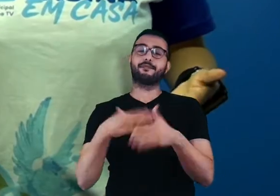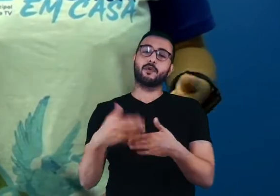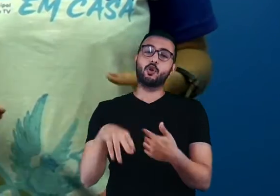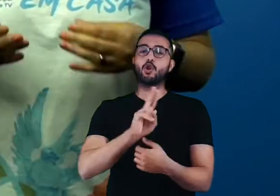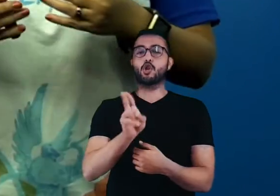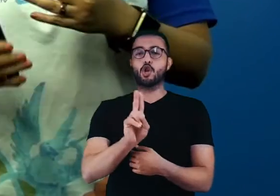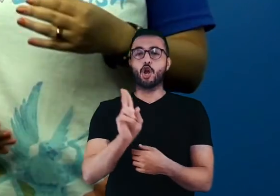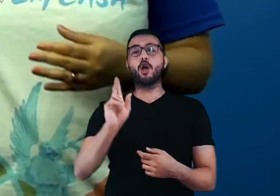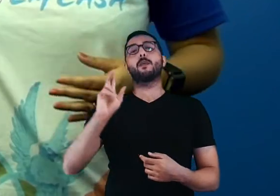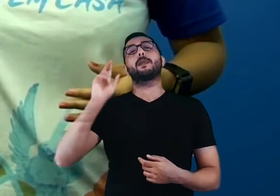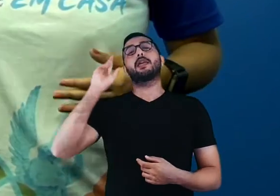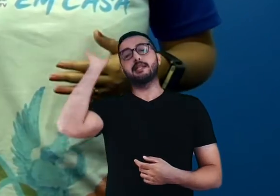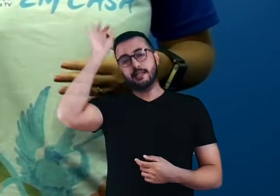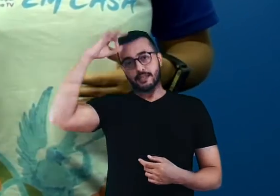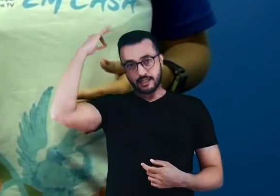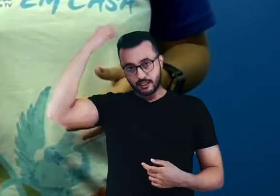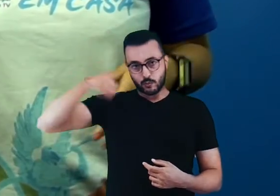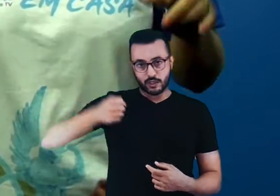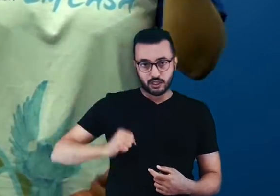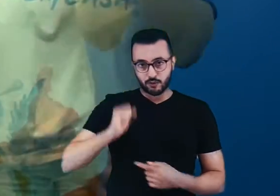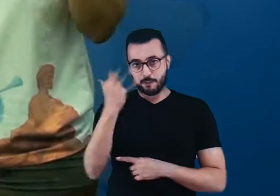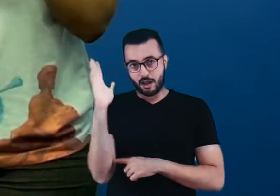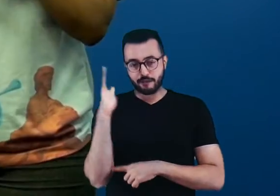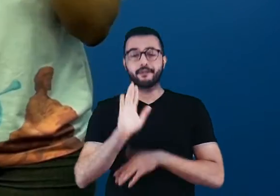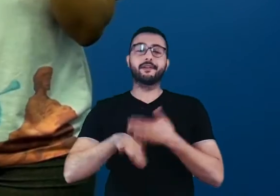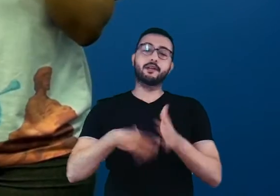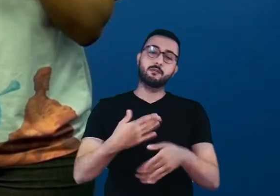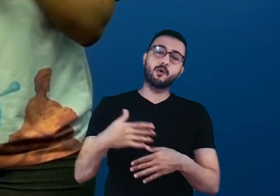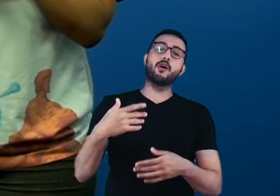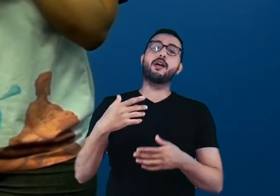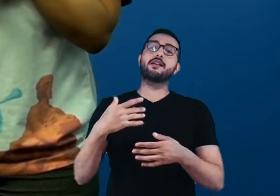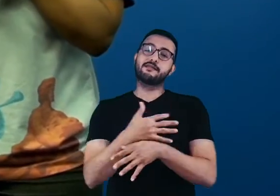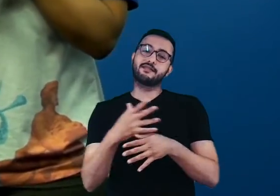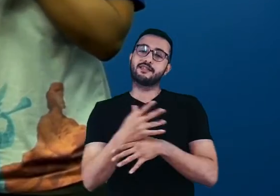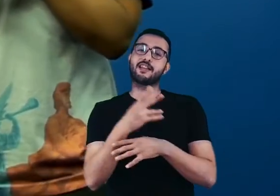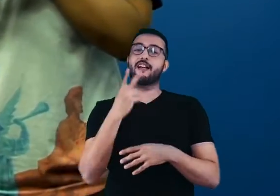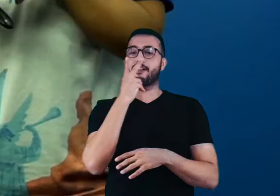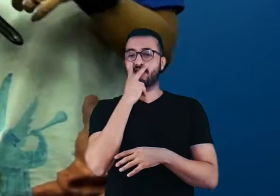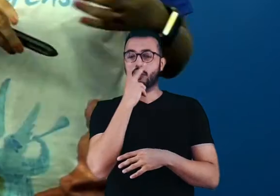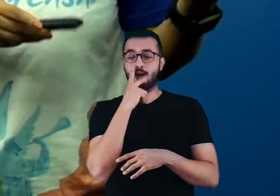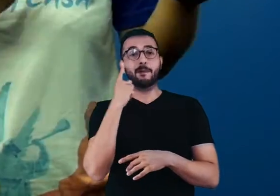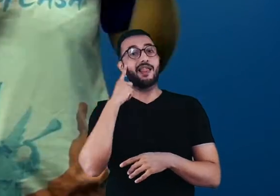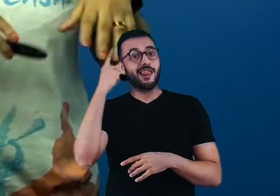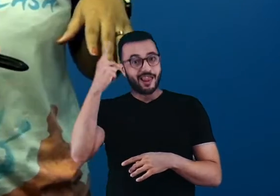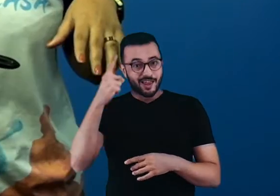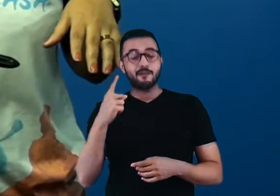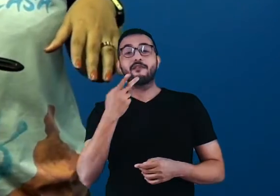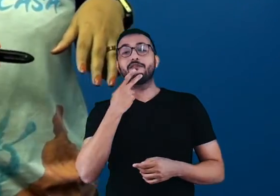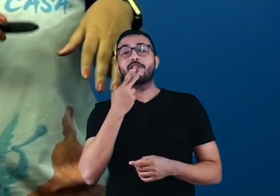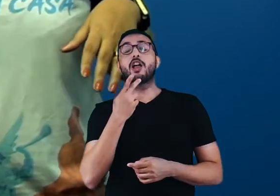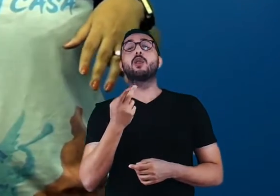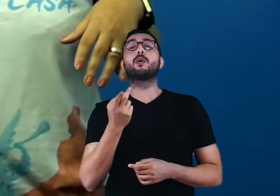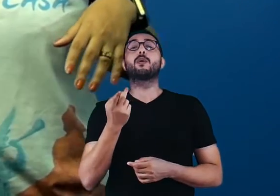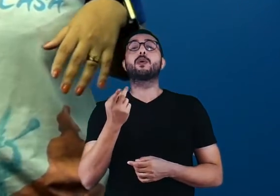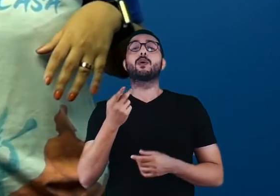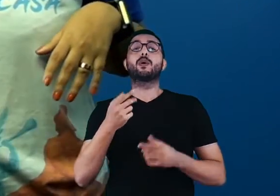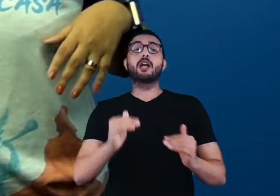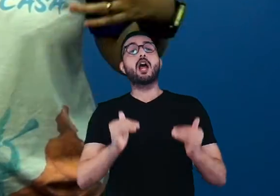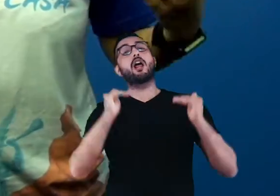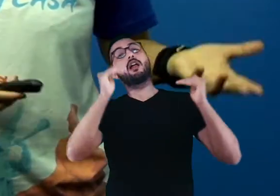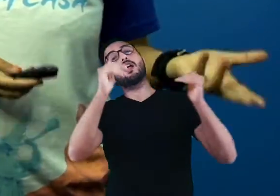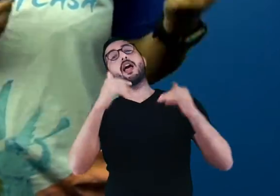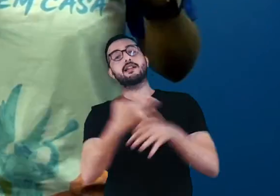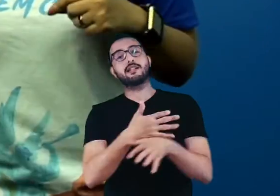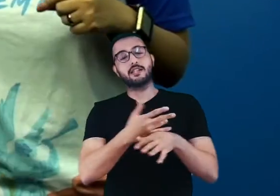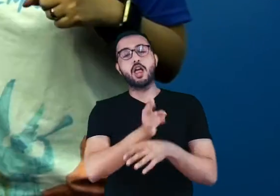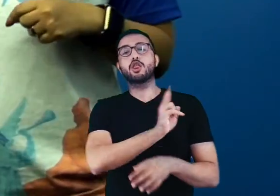da Mata, depois de Cidade da Vitória, mas lembra que eu comentei com vocês que quando ela foi elevada à categoria de